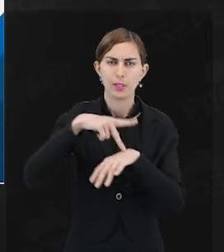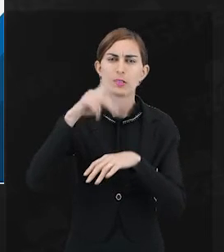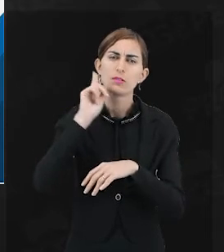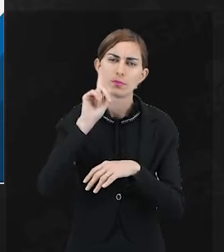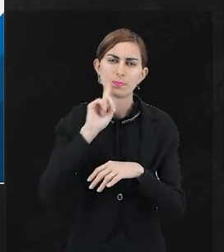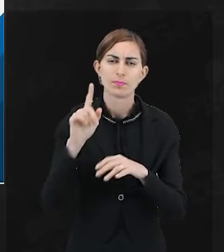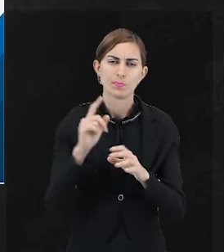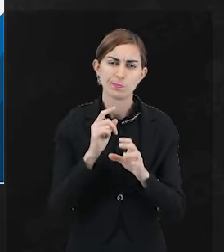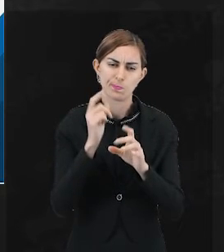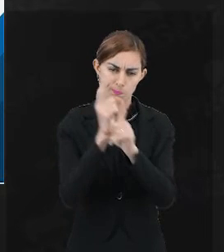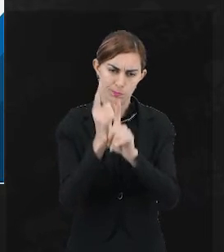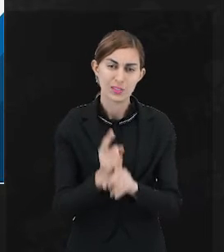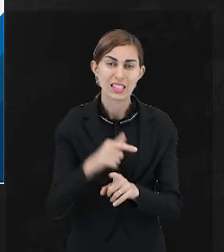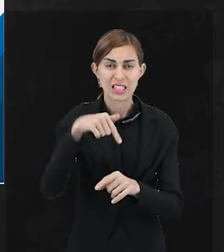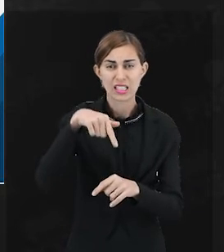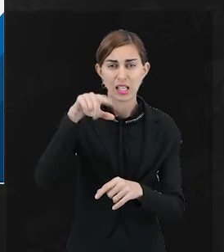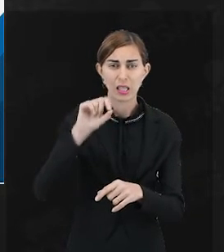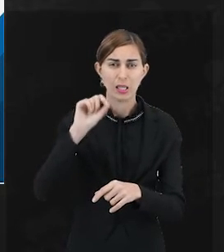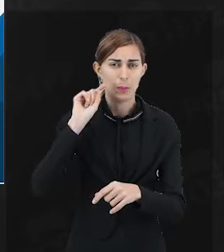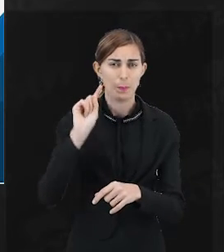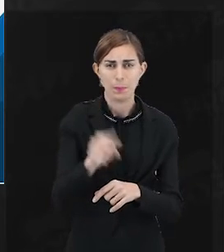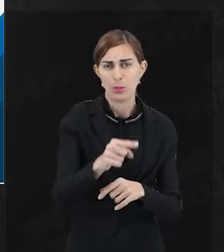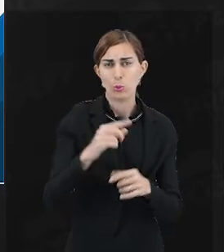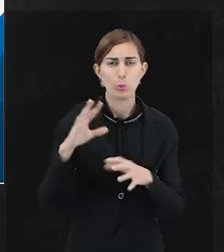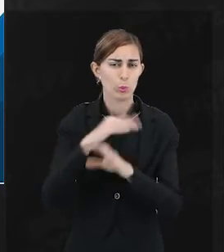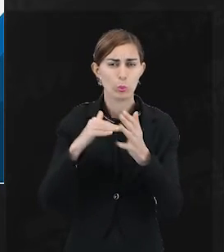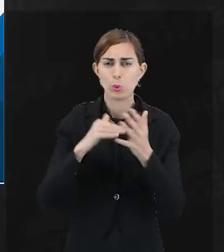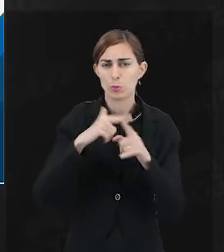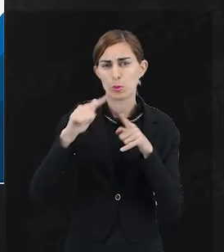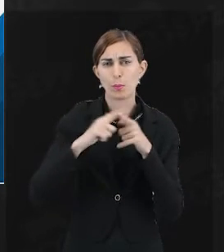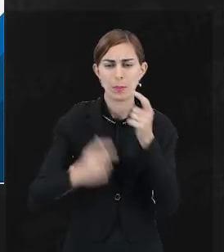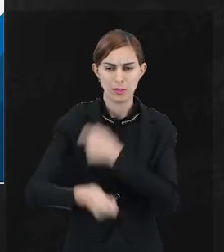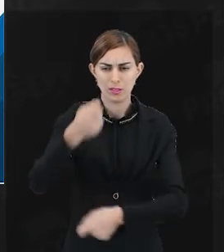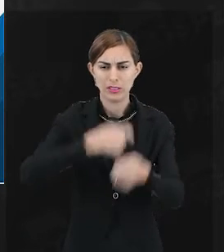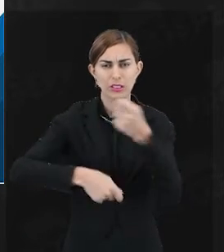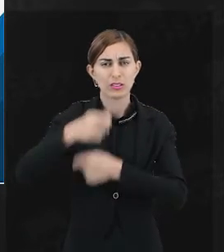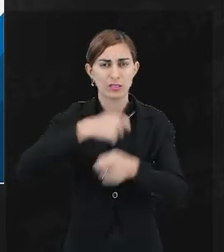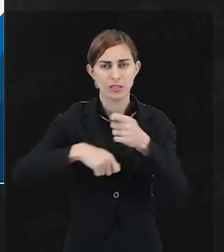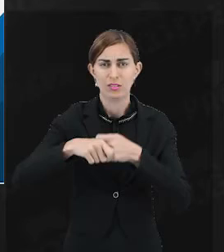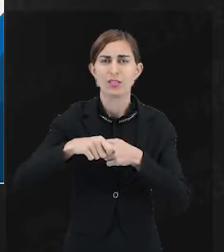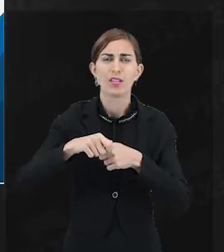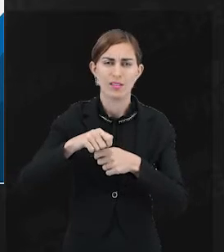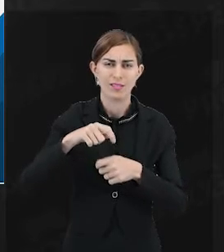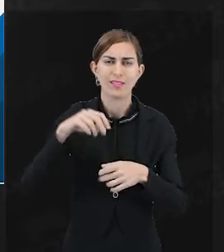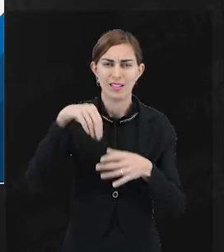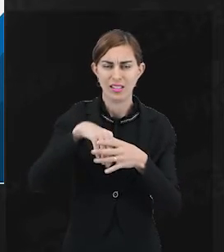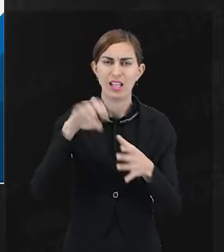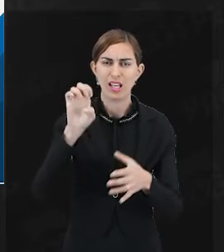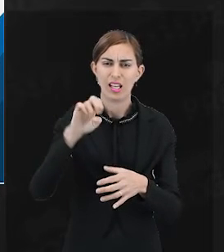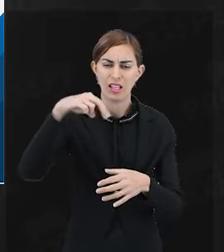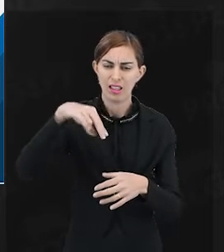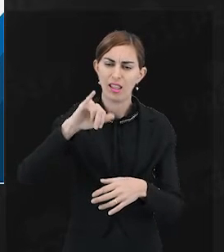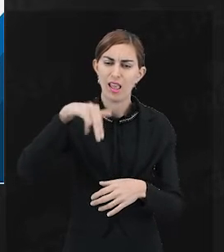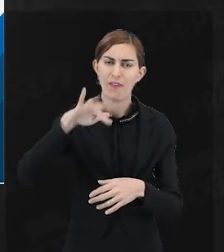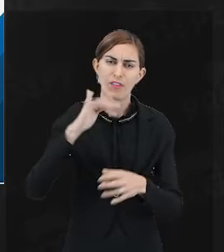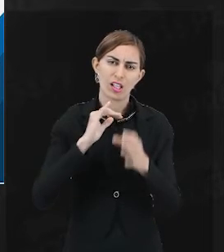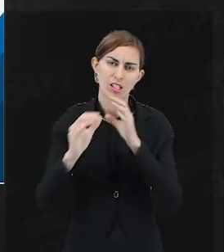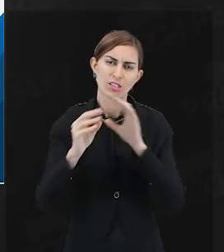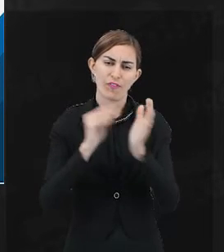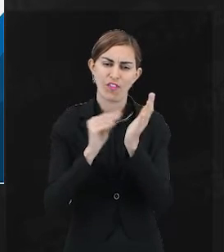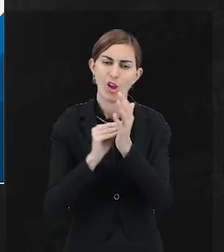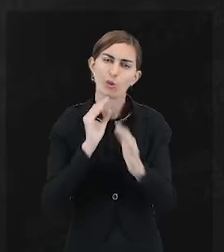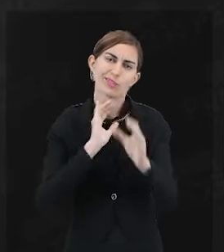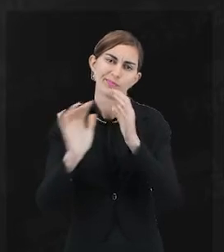se constatou que 70% de todos os problemas administrativos eles resultam da ineficácia da